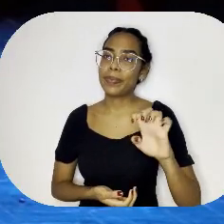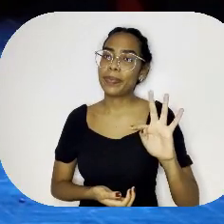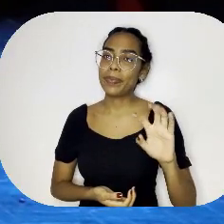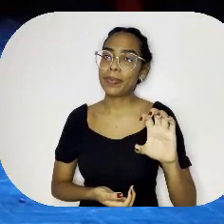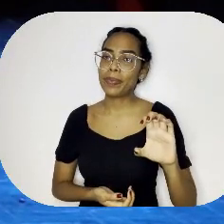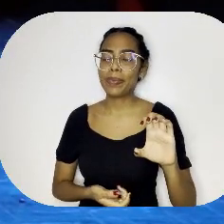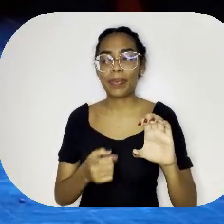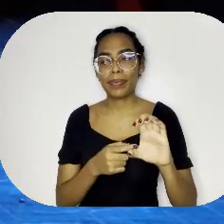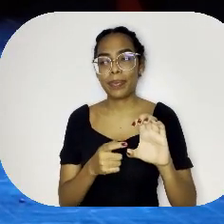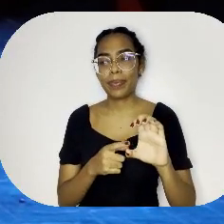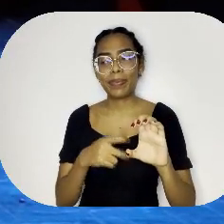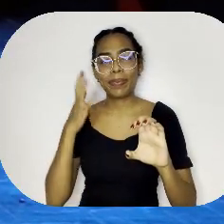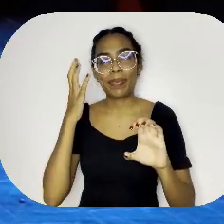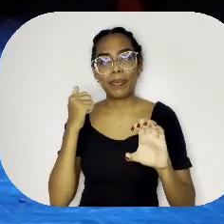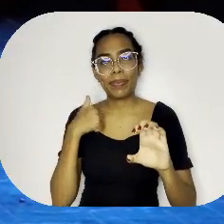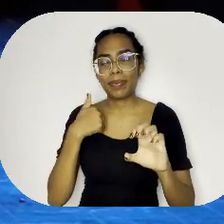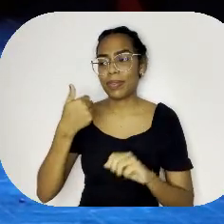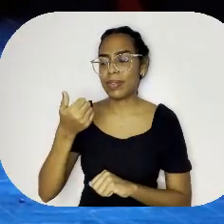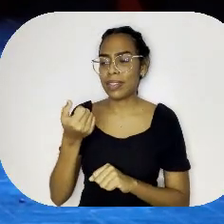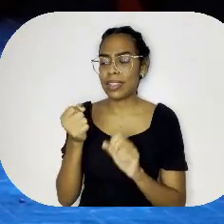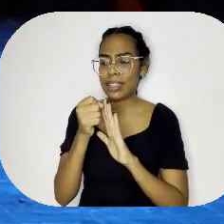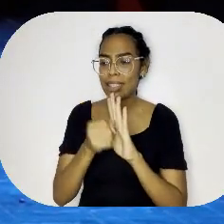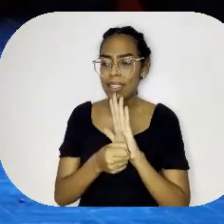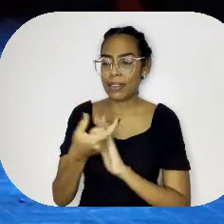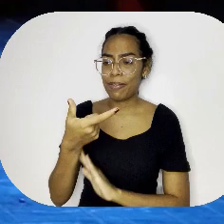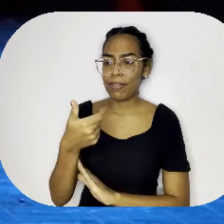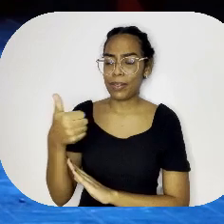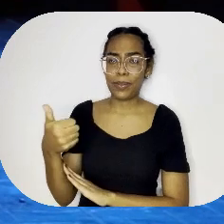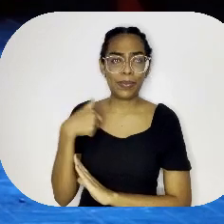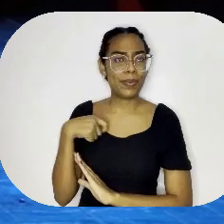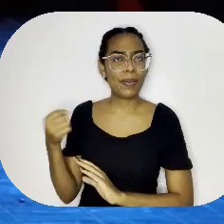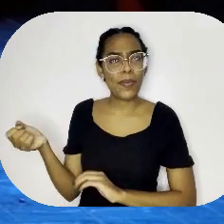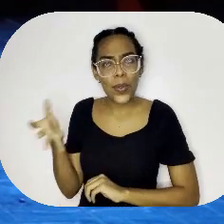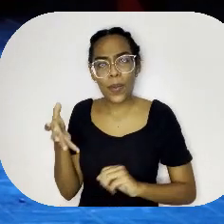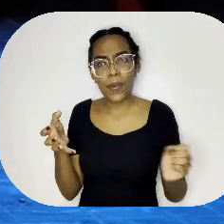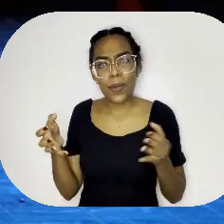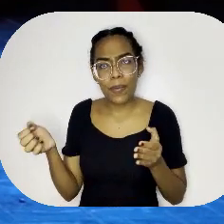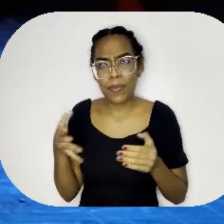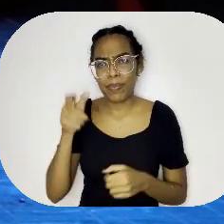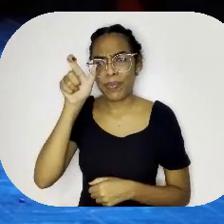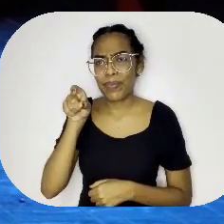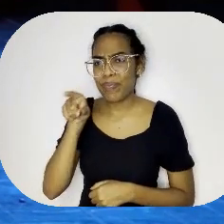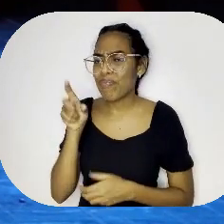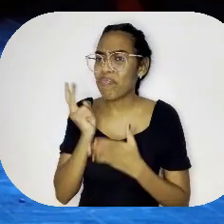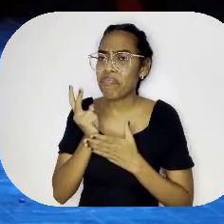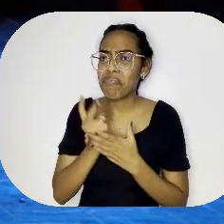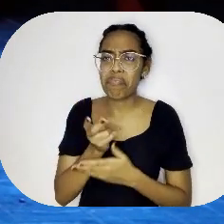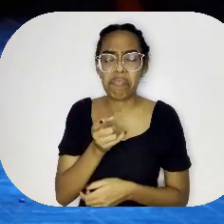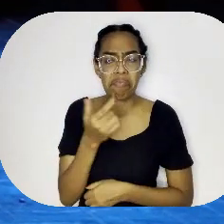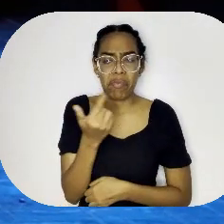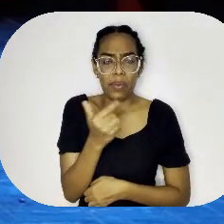tal. Vamos lá, Maria. Tão perto do ano, né? Tão em pleno século XXI, com tanta modernidade, você aí, Maria, é sem